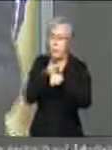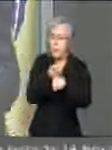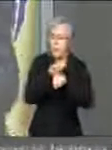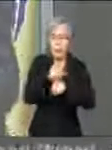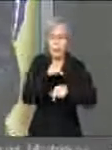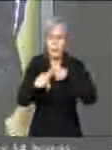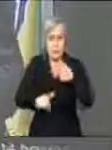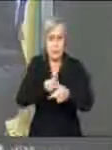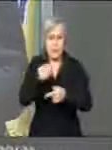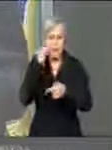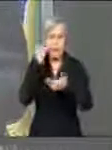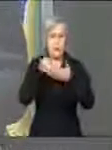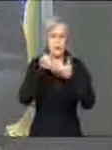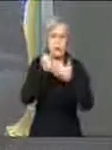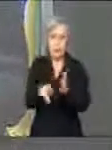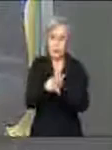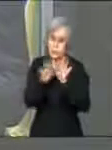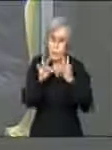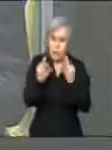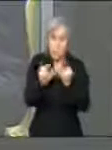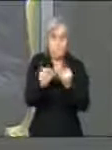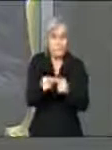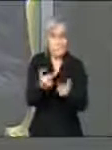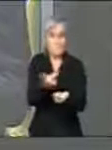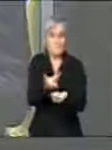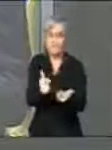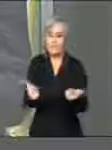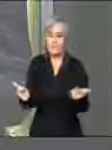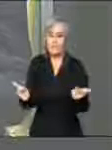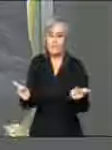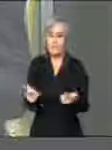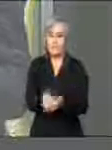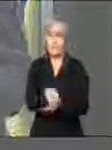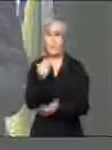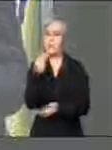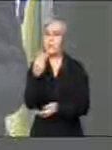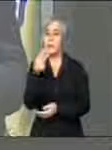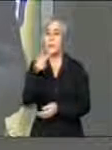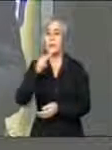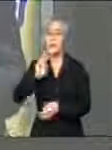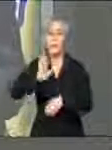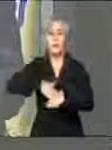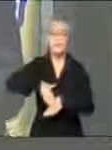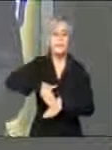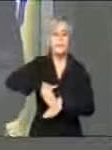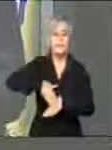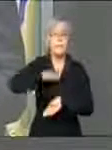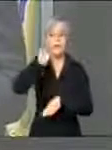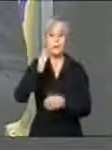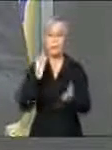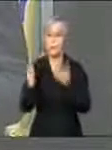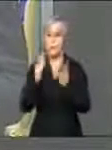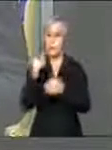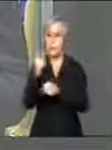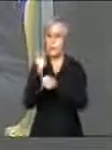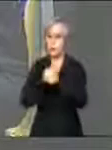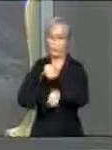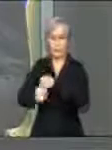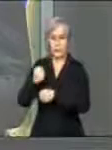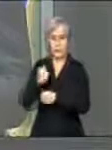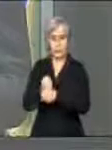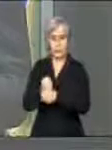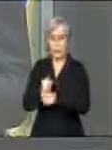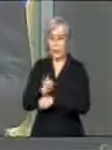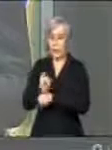para sustentar sua família. 3 milhões a mais do que há um ano. A